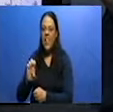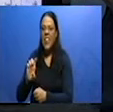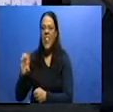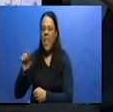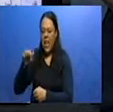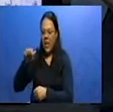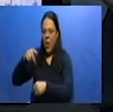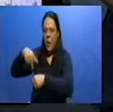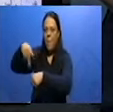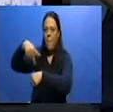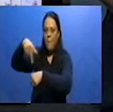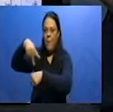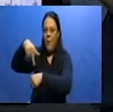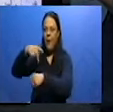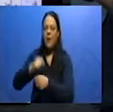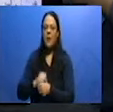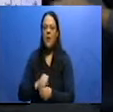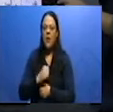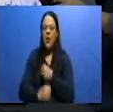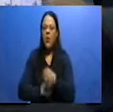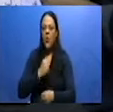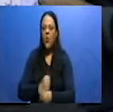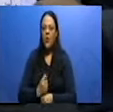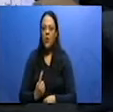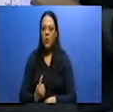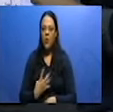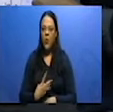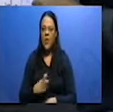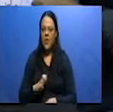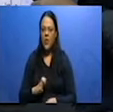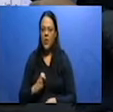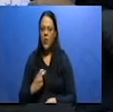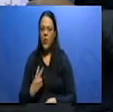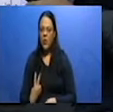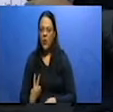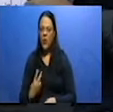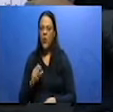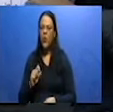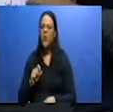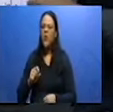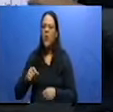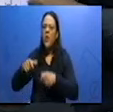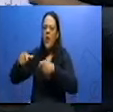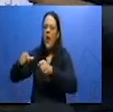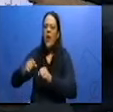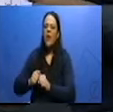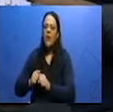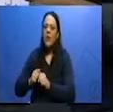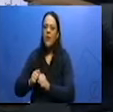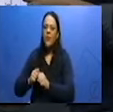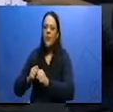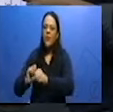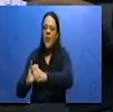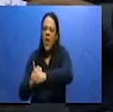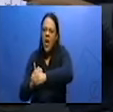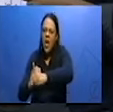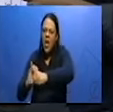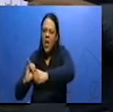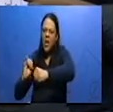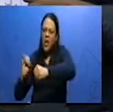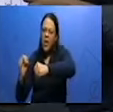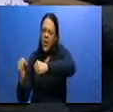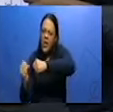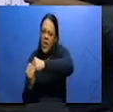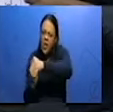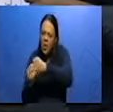de Arguim, em 1452. Esse Forte de Arguim fica numa ilhazinha, pessoal, que nem... Ela é tão pequena assim que